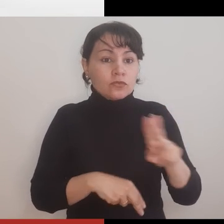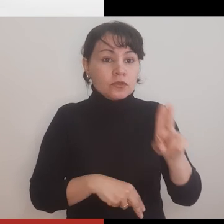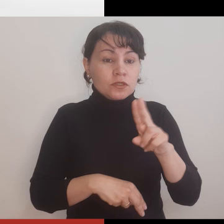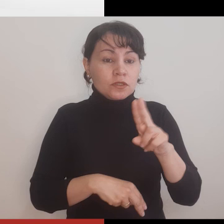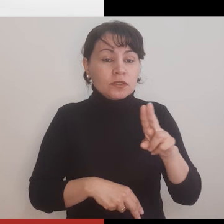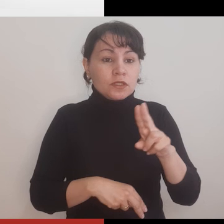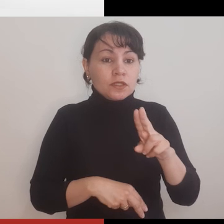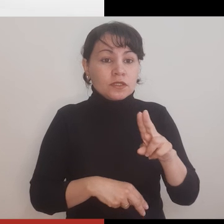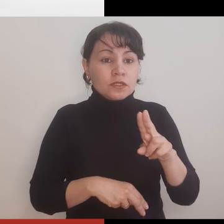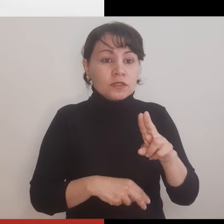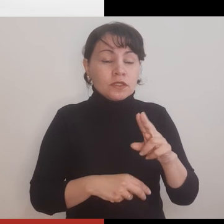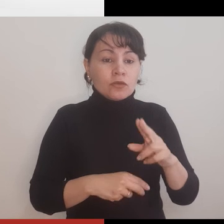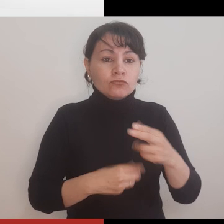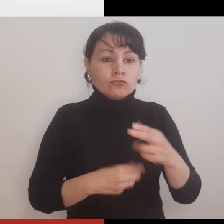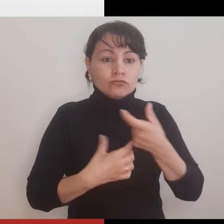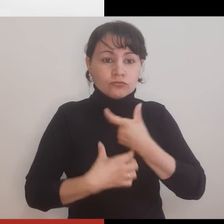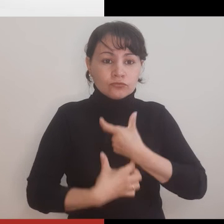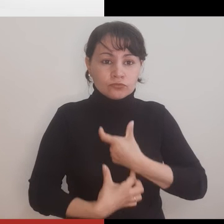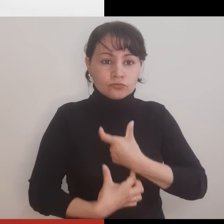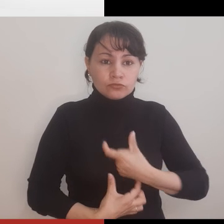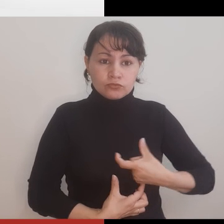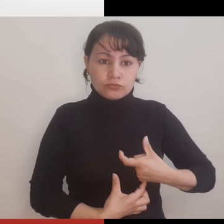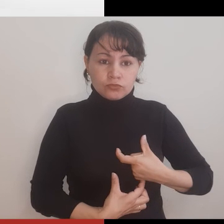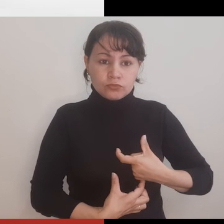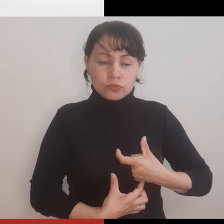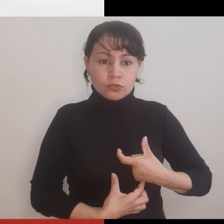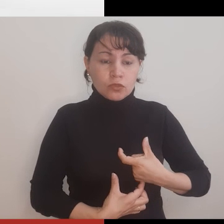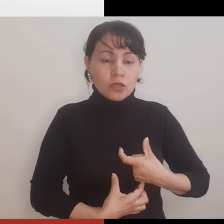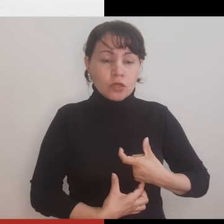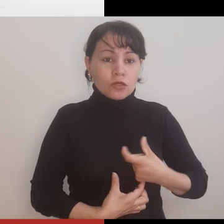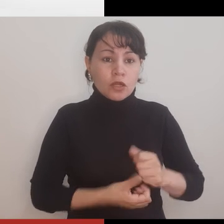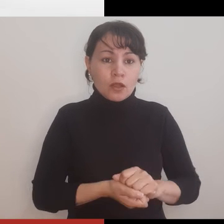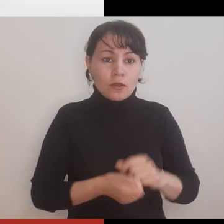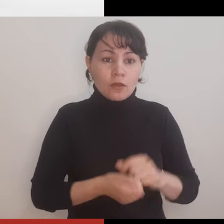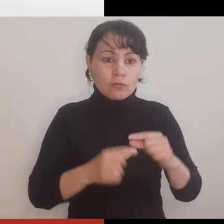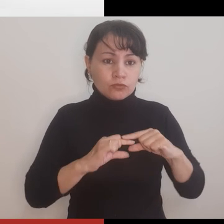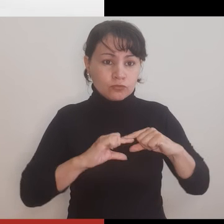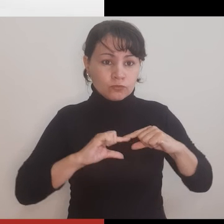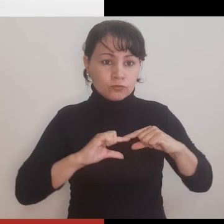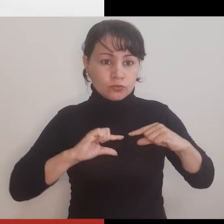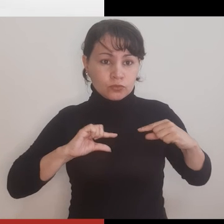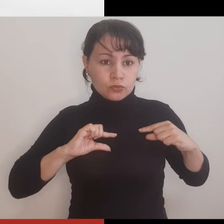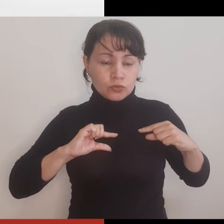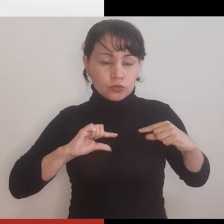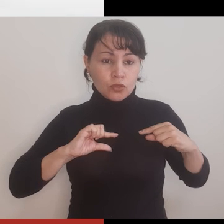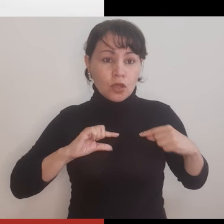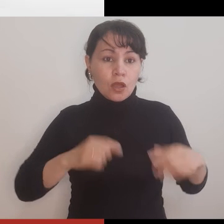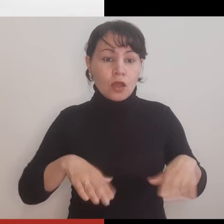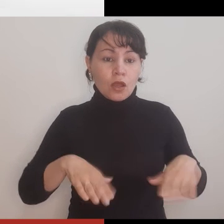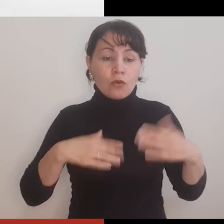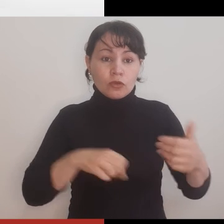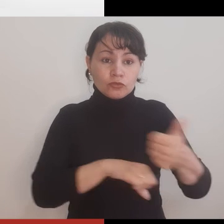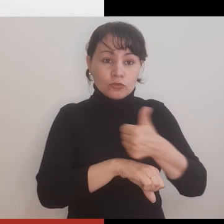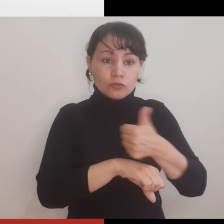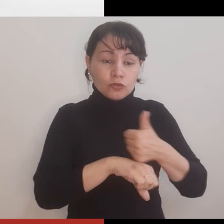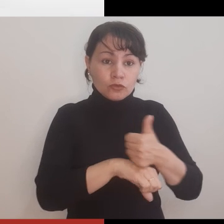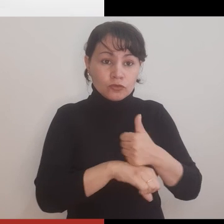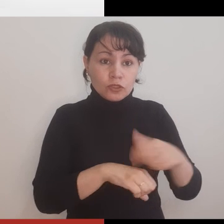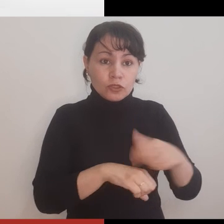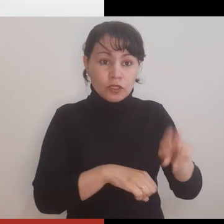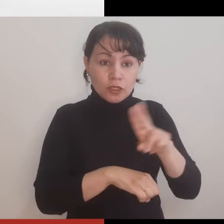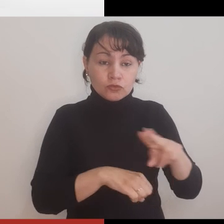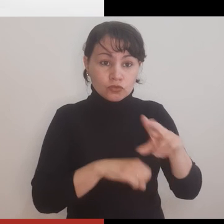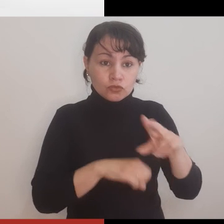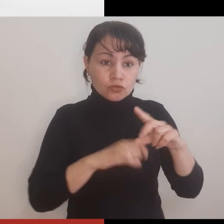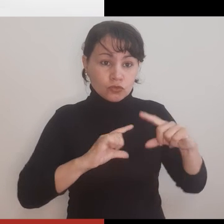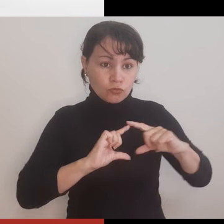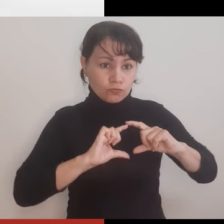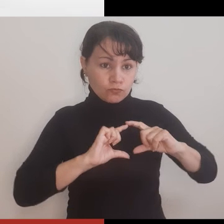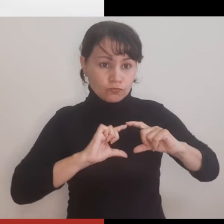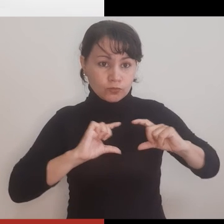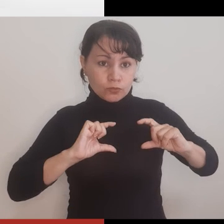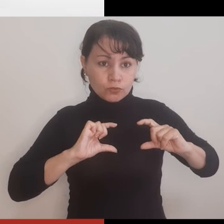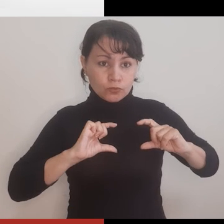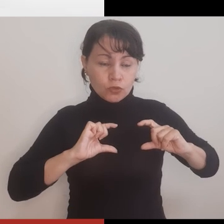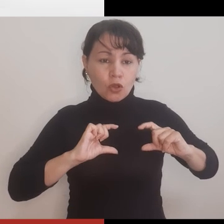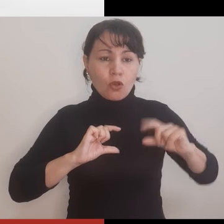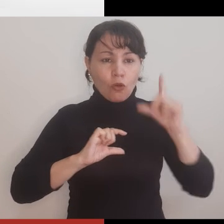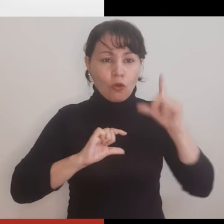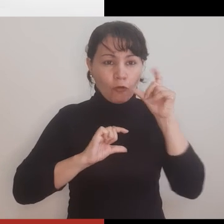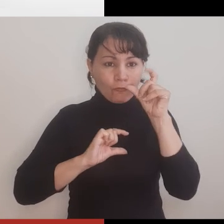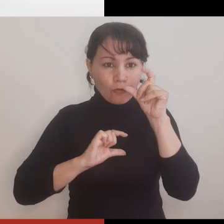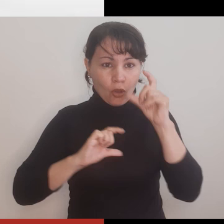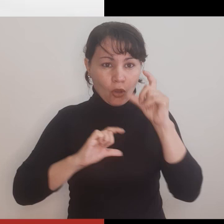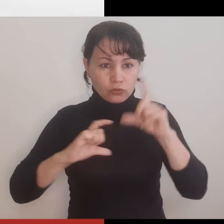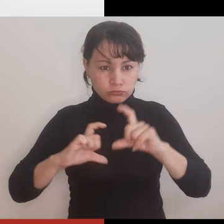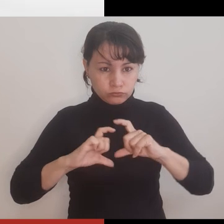dos chamados crachás humanizados, onde os profissionais eles utilizam crachás maiores, né, com